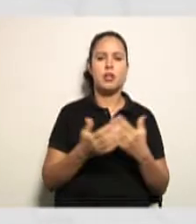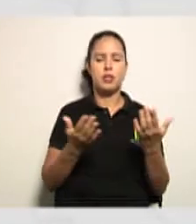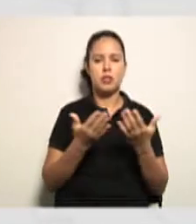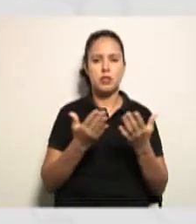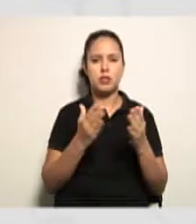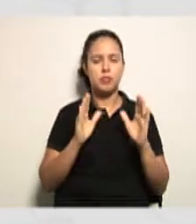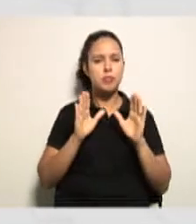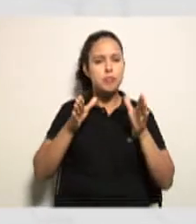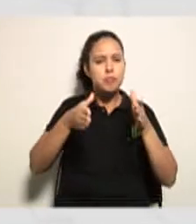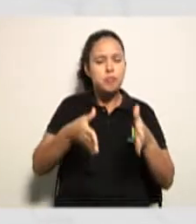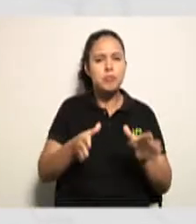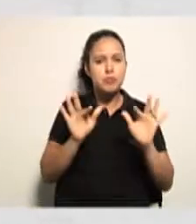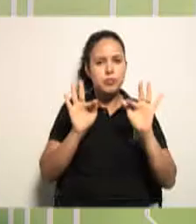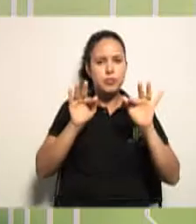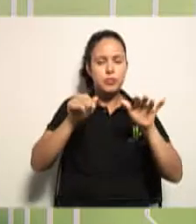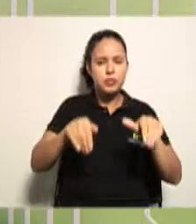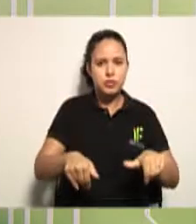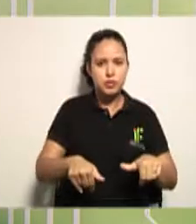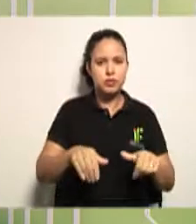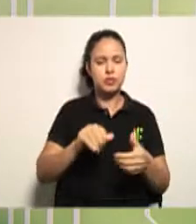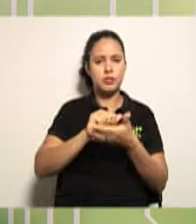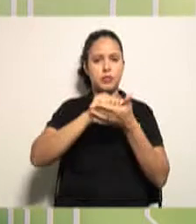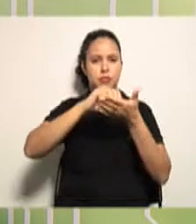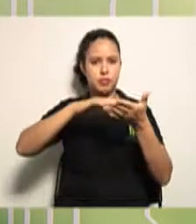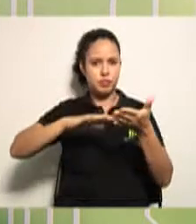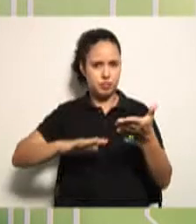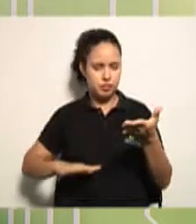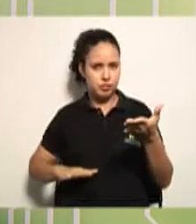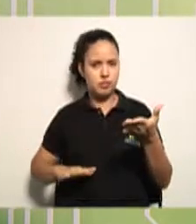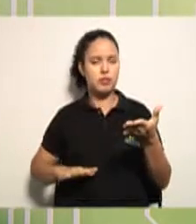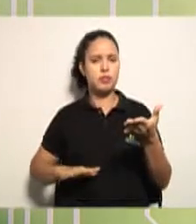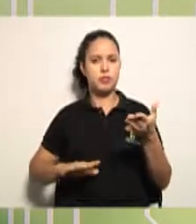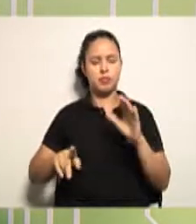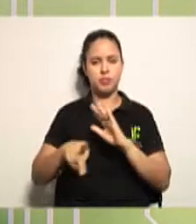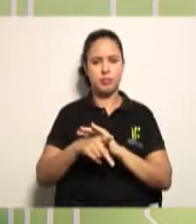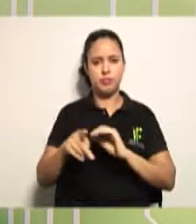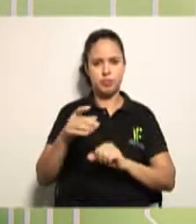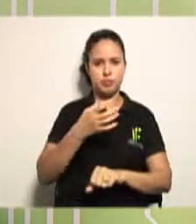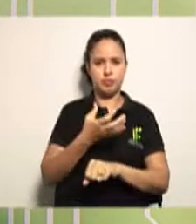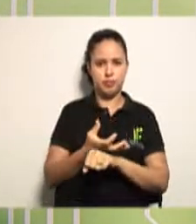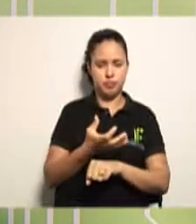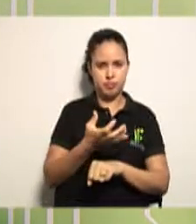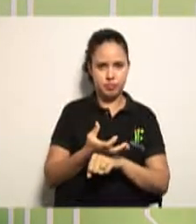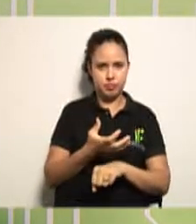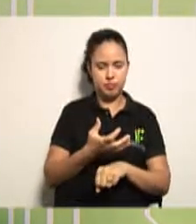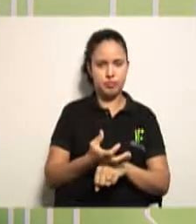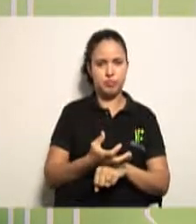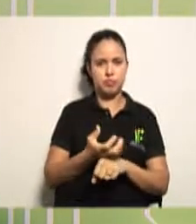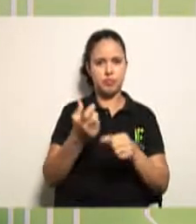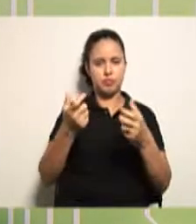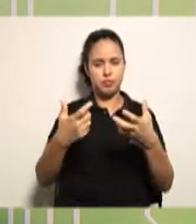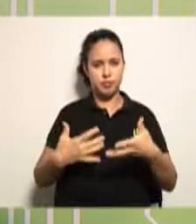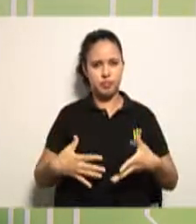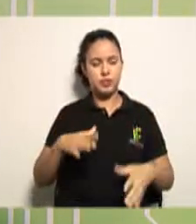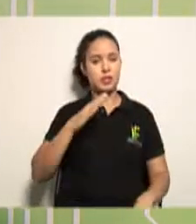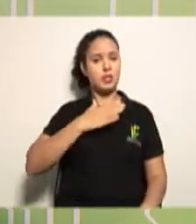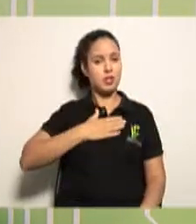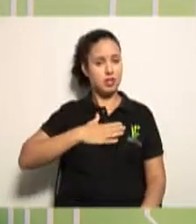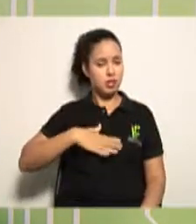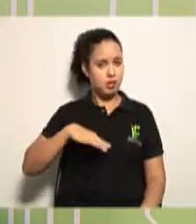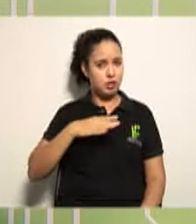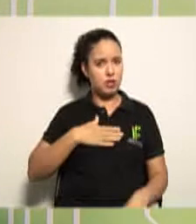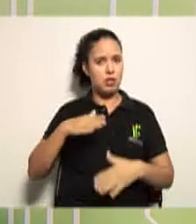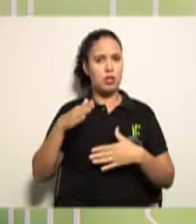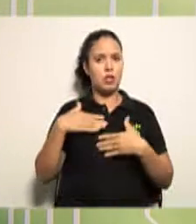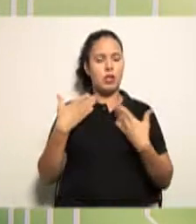caminhando para o final, para vocês fazerem uma atividade aí em relação à disciplina. Quero falar para vocês, calma, não se